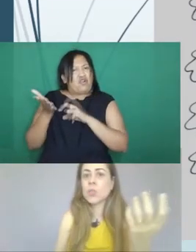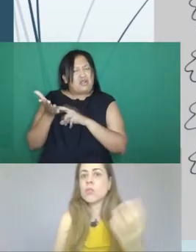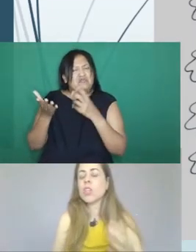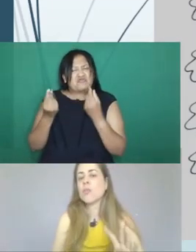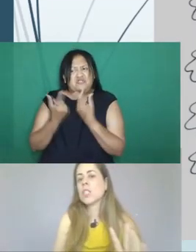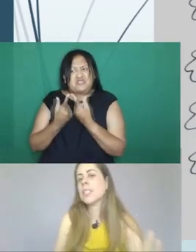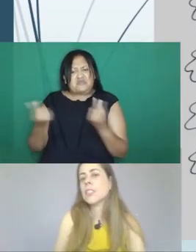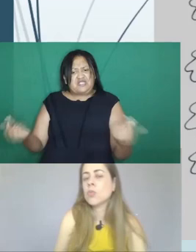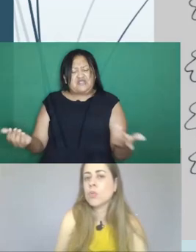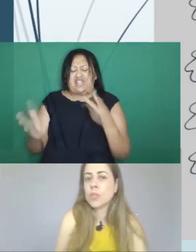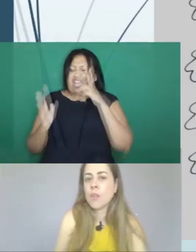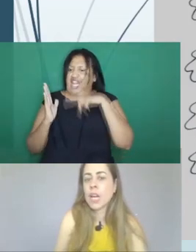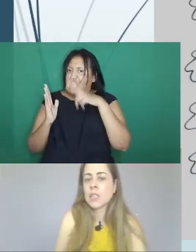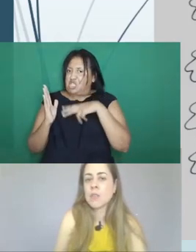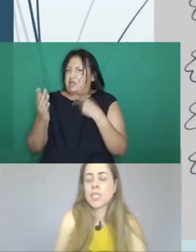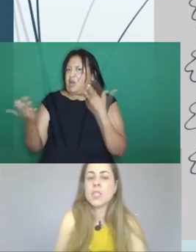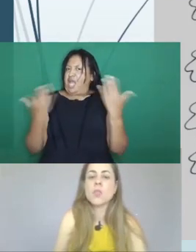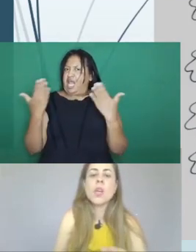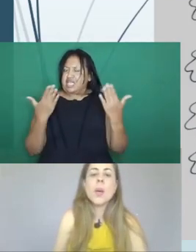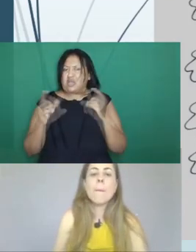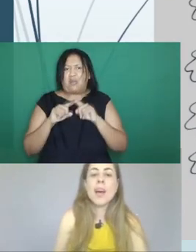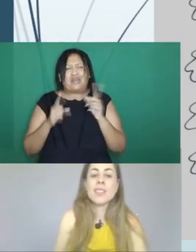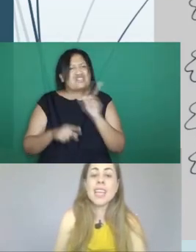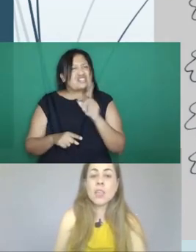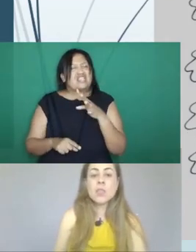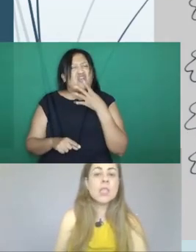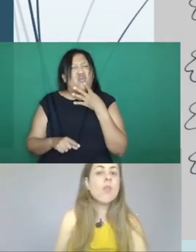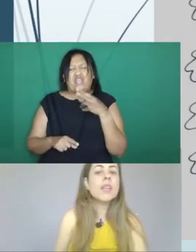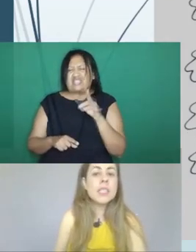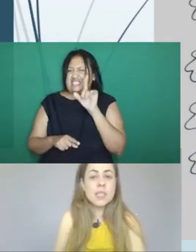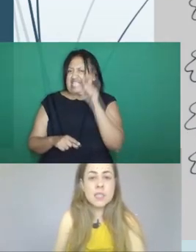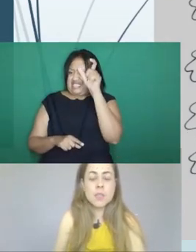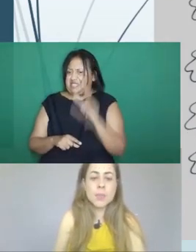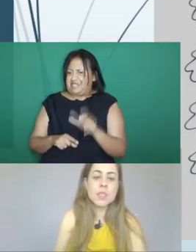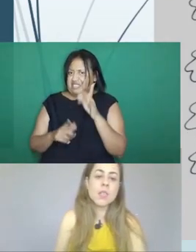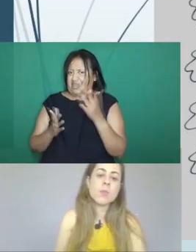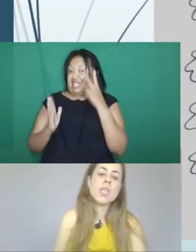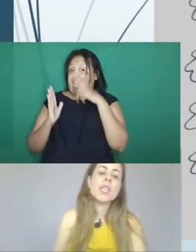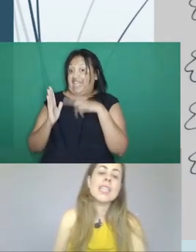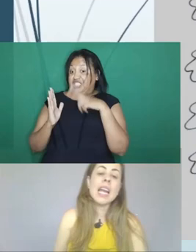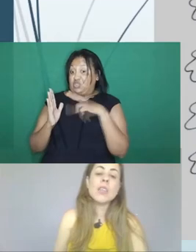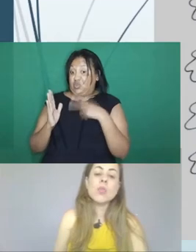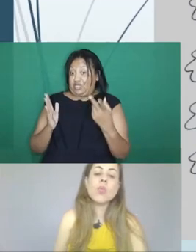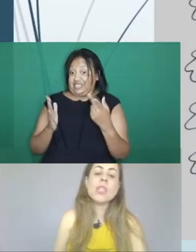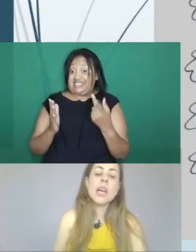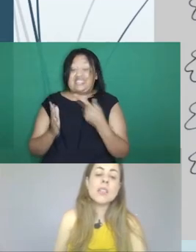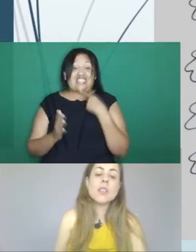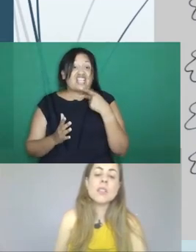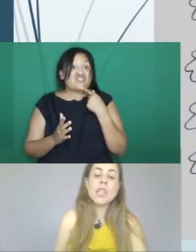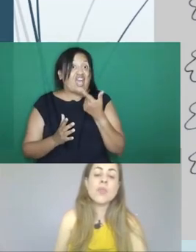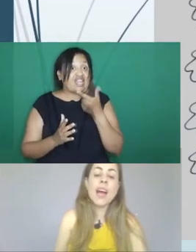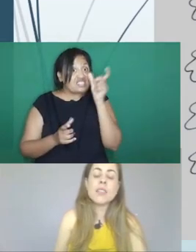na leitura do texto você tenha sido dúvida com relação a isso mas caso você não conhecer essa expressão na leitura